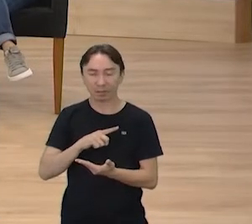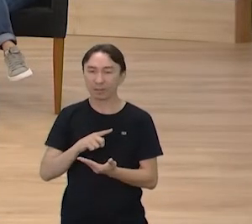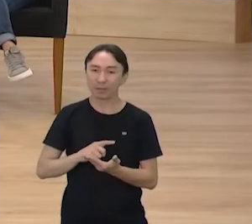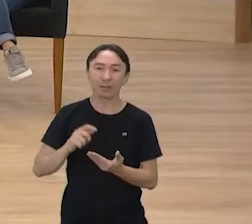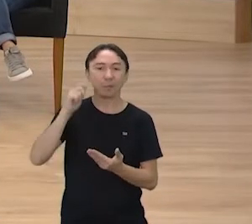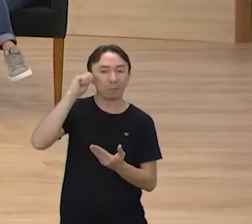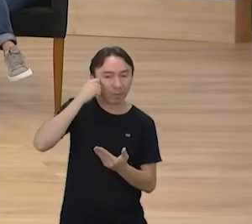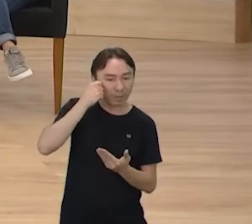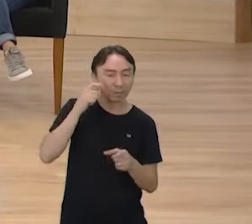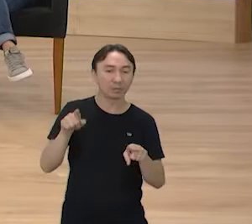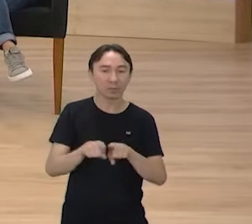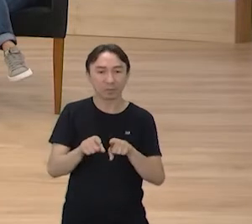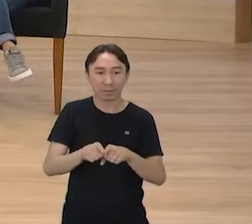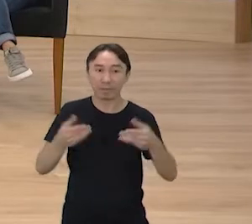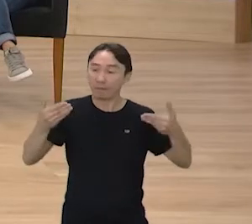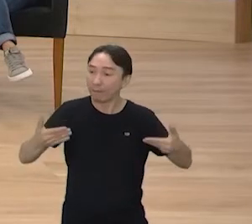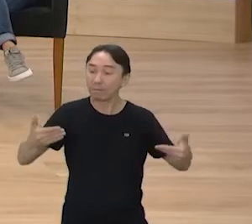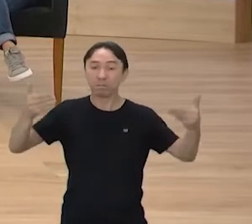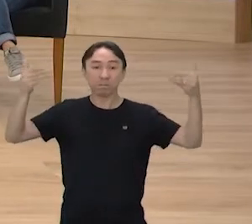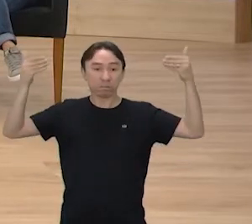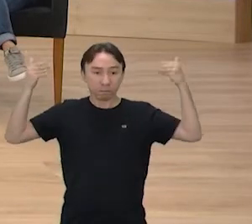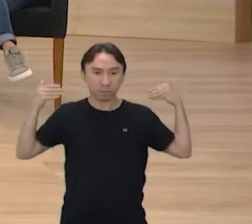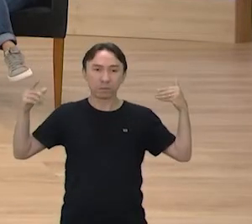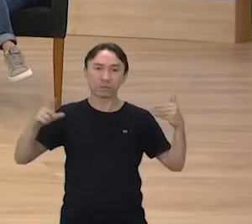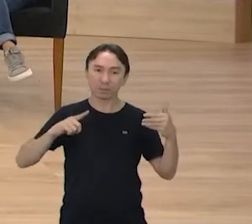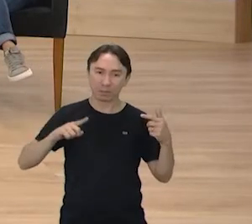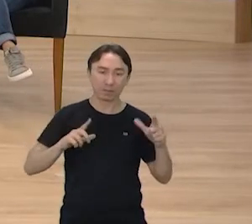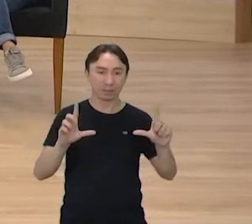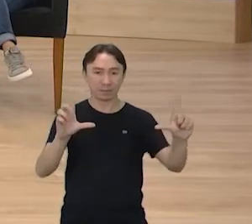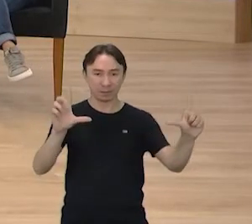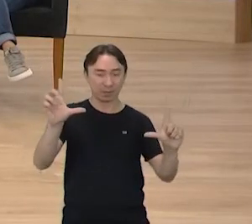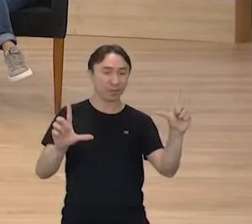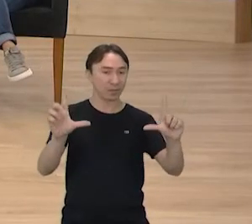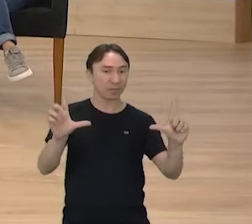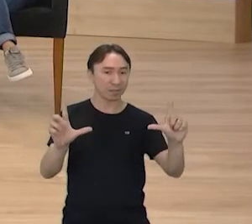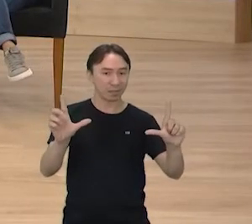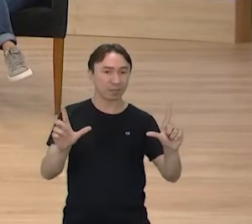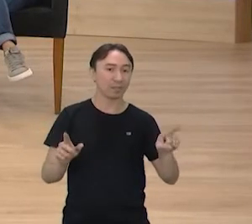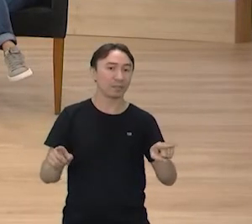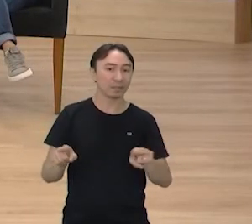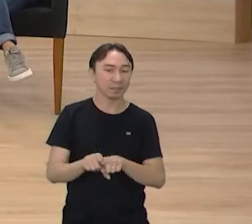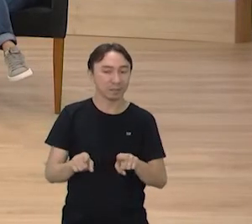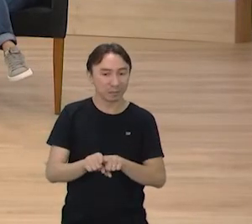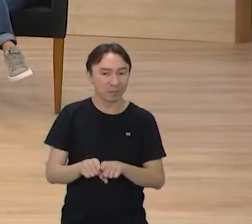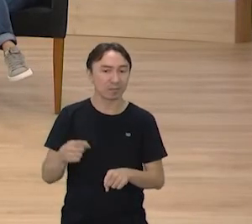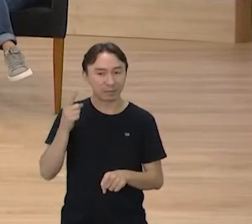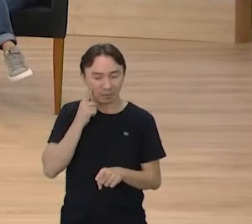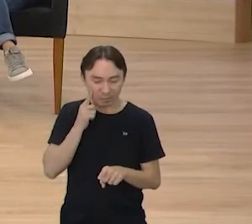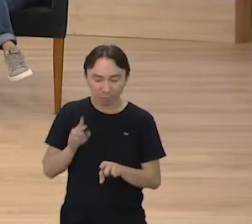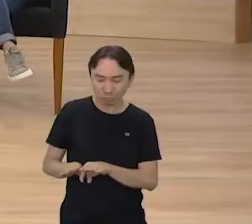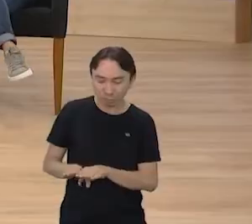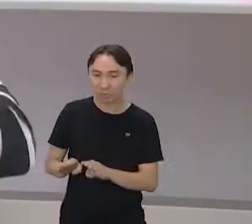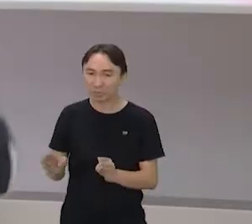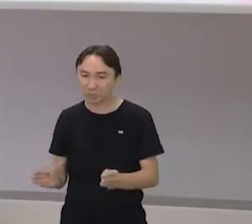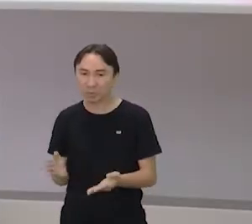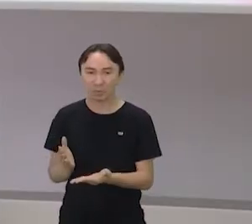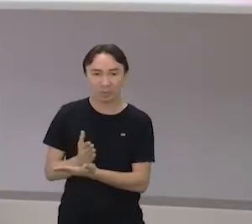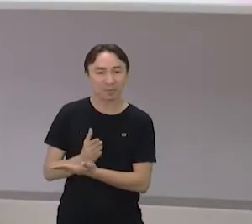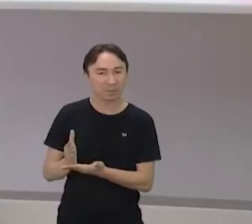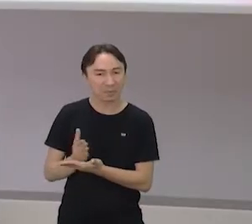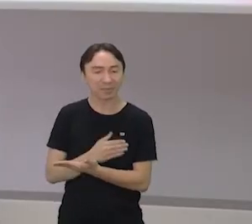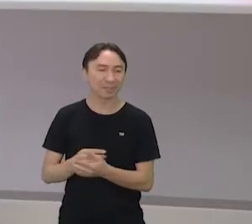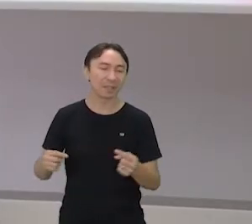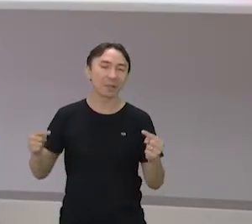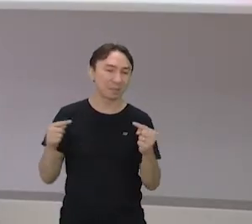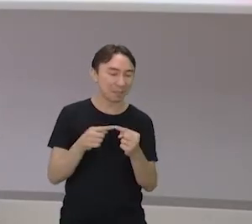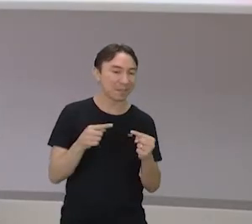madeira. Ao fundo do cenário nós temos a TV, que é a nossa lousa virtual, mesinha de centro com alguns objetos que remetem aí o